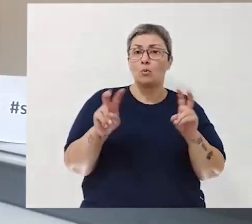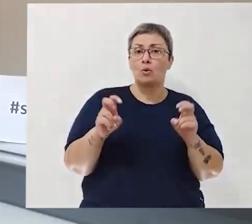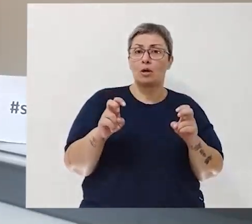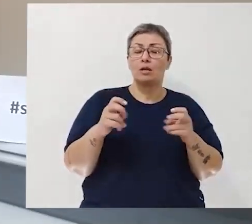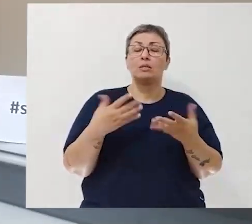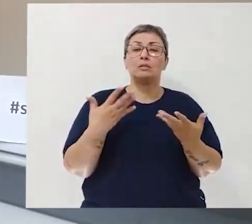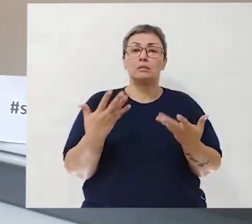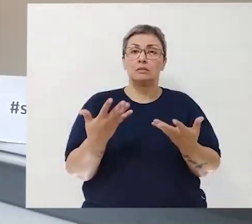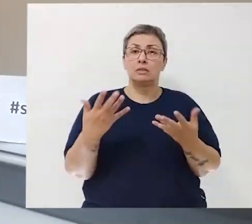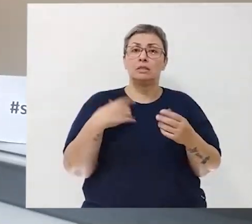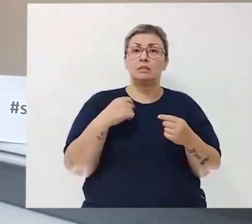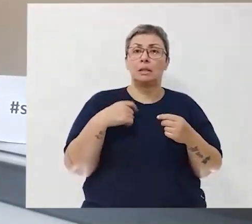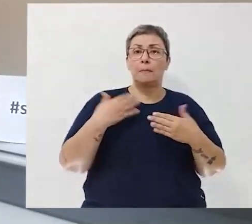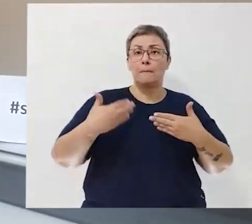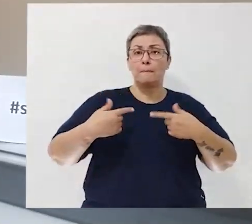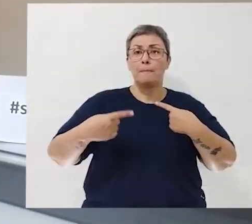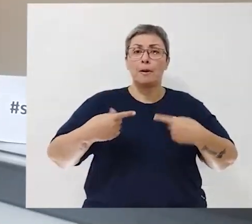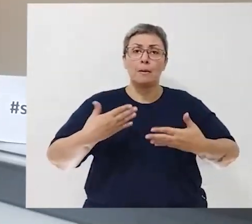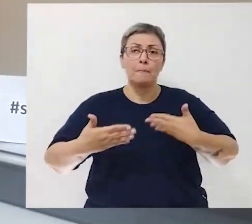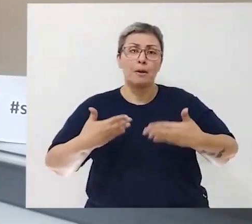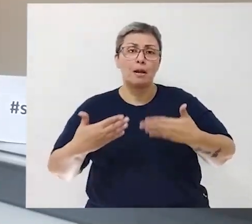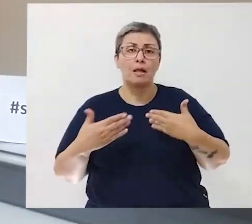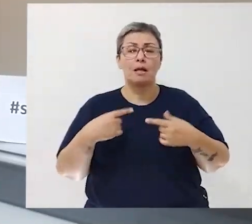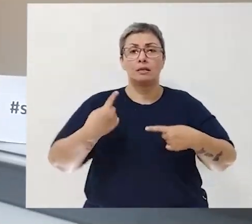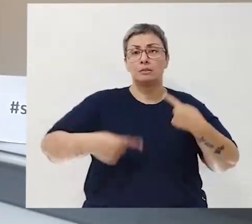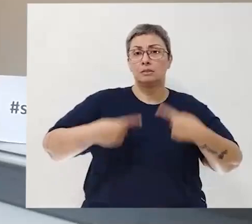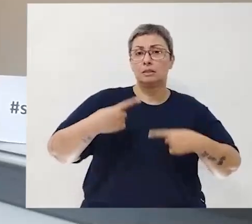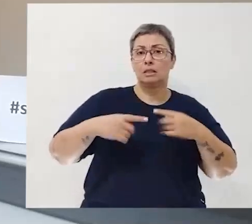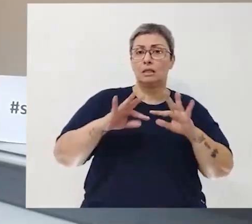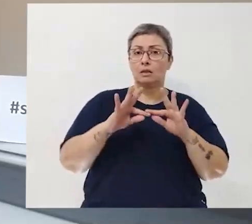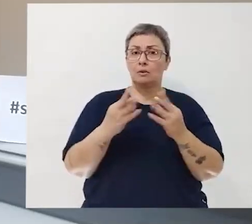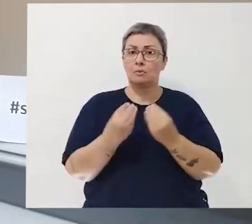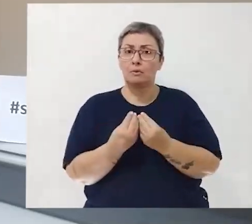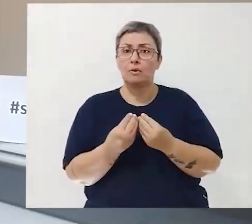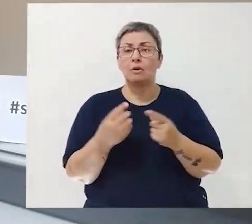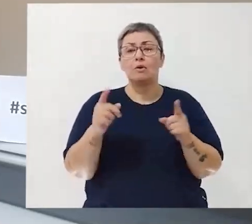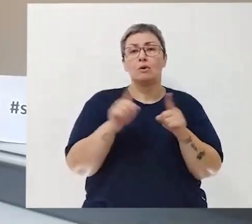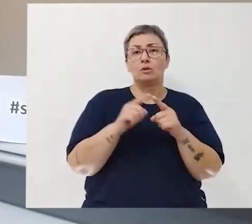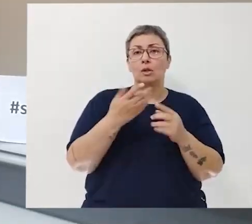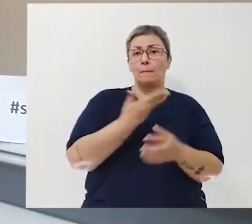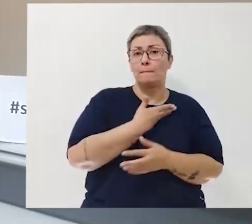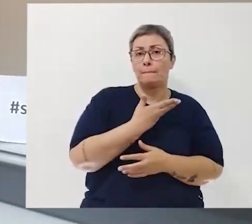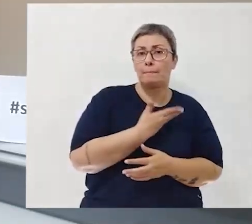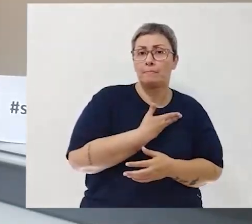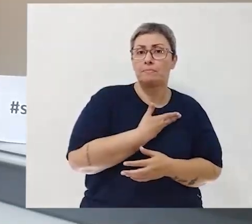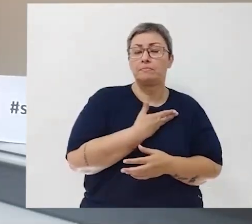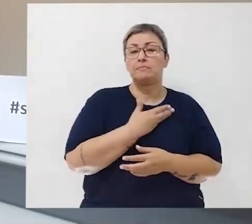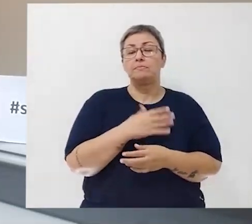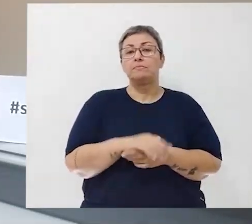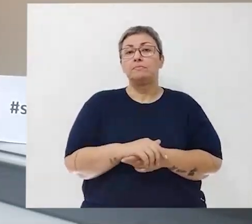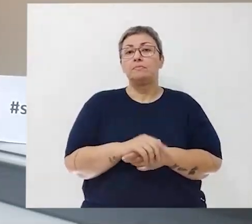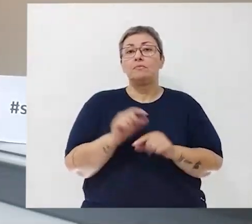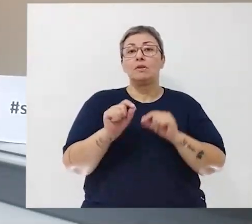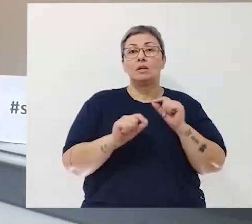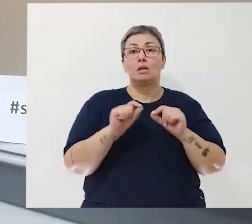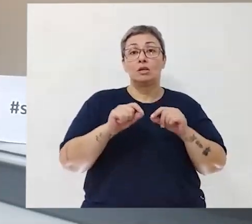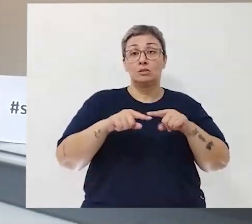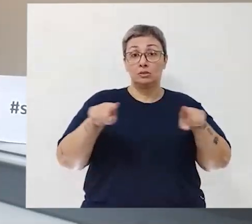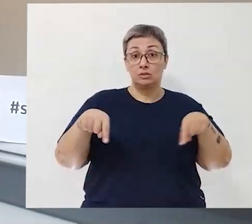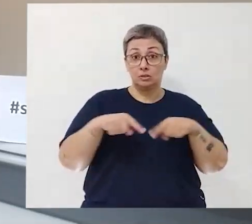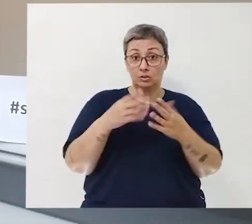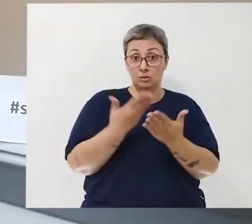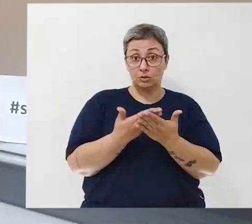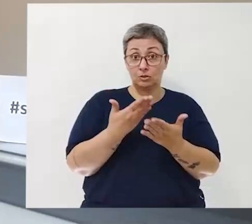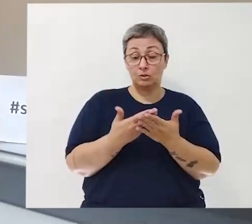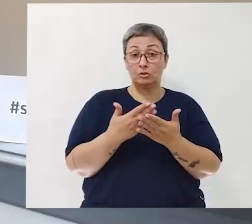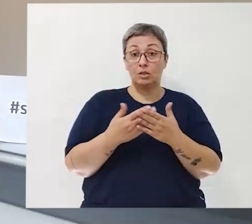esse tema, debata com pessoas da sua família, debata com seus colegas de sala de